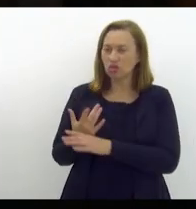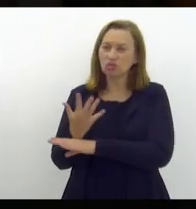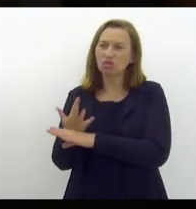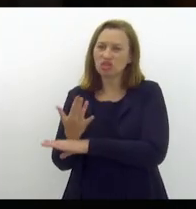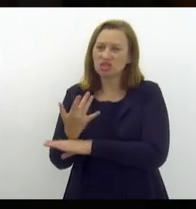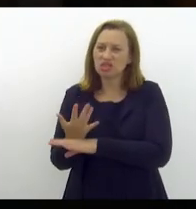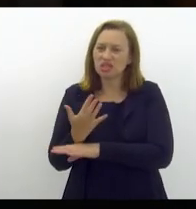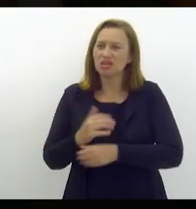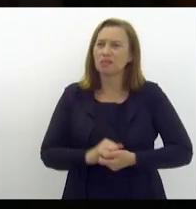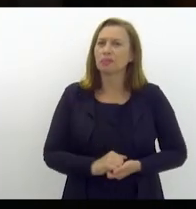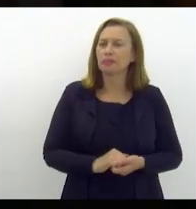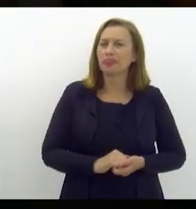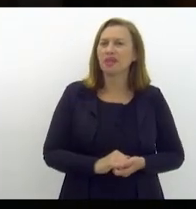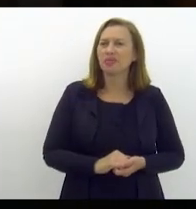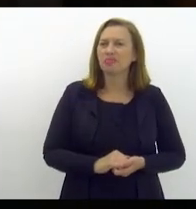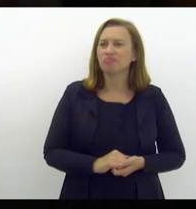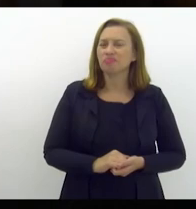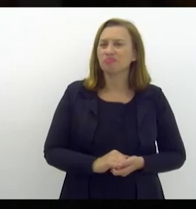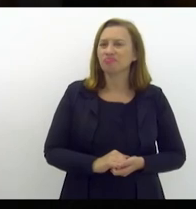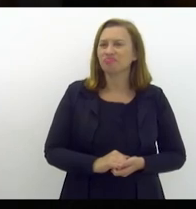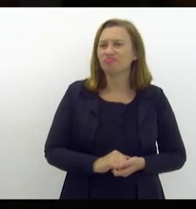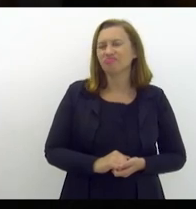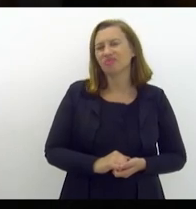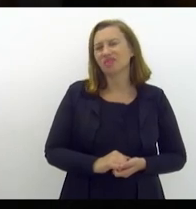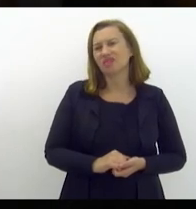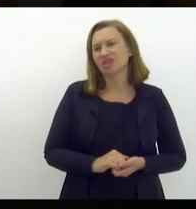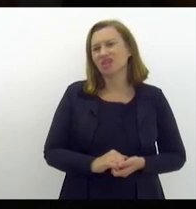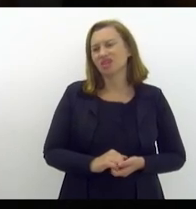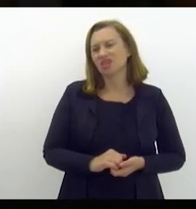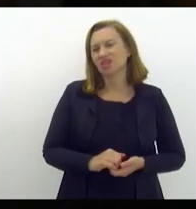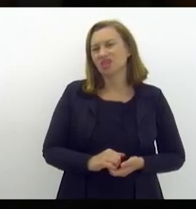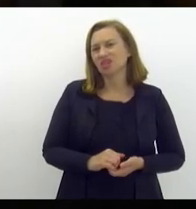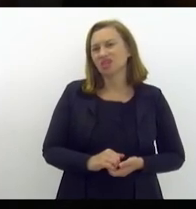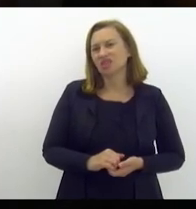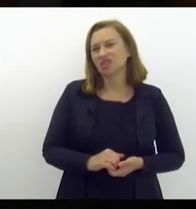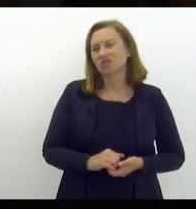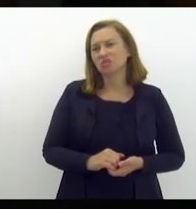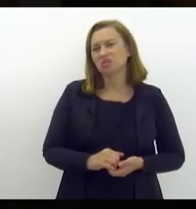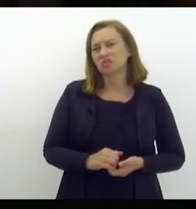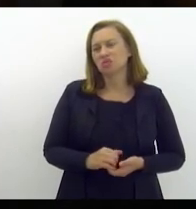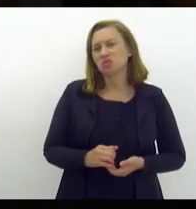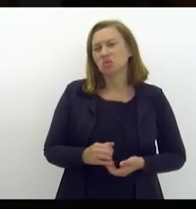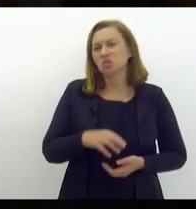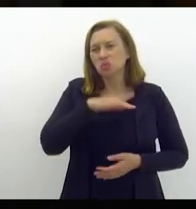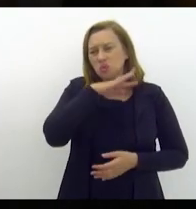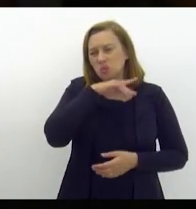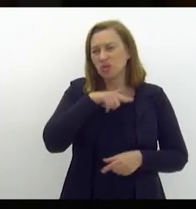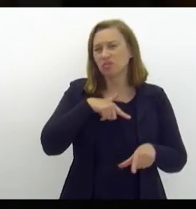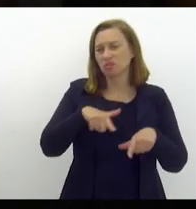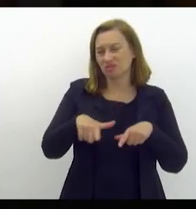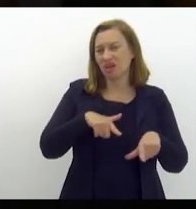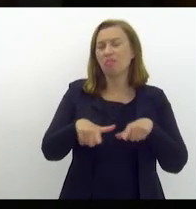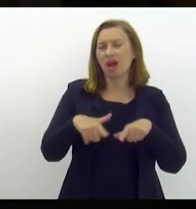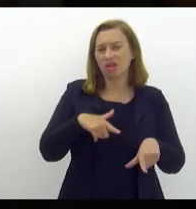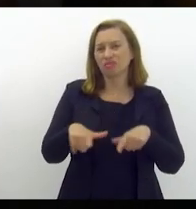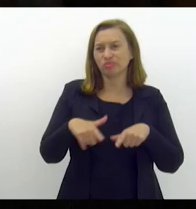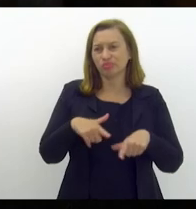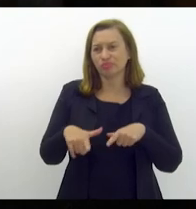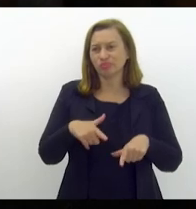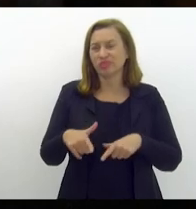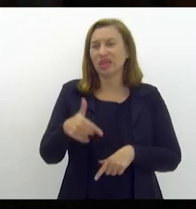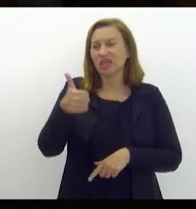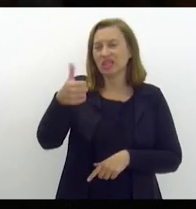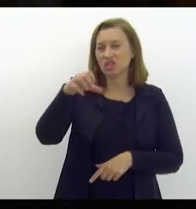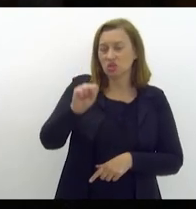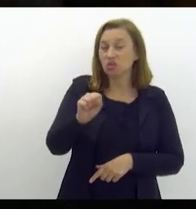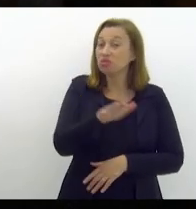aí a péssima estatística e dados que revelam que essa é a